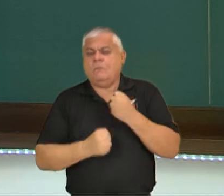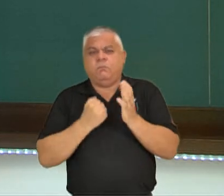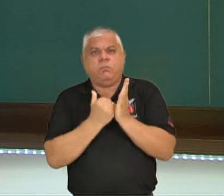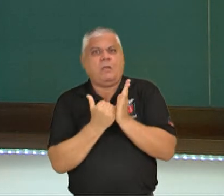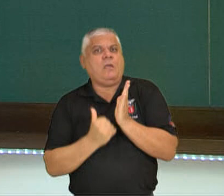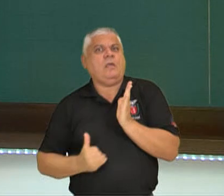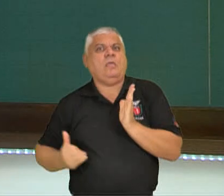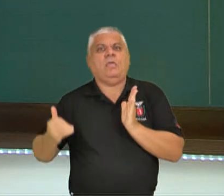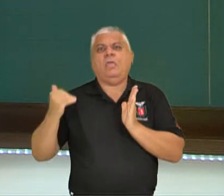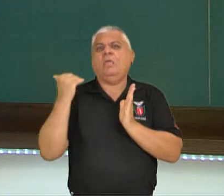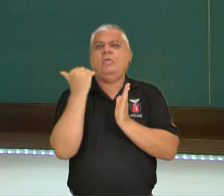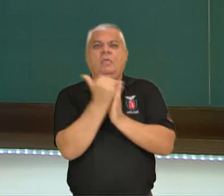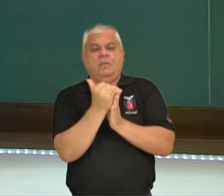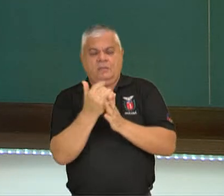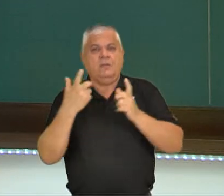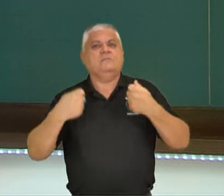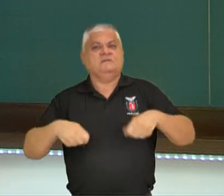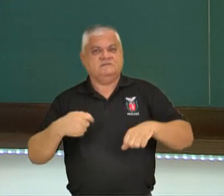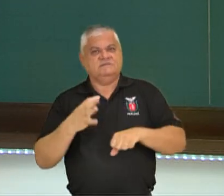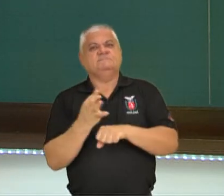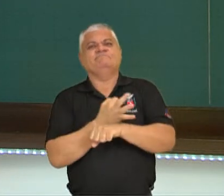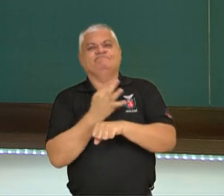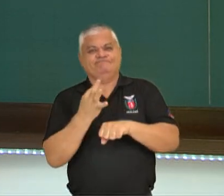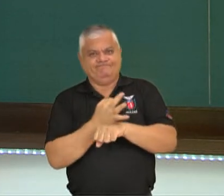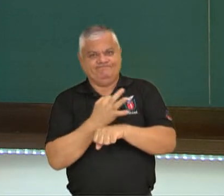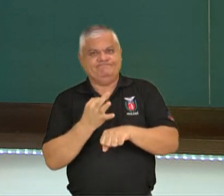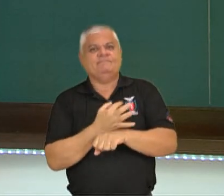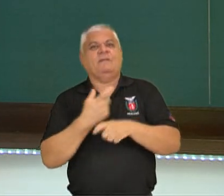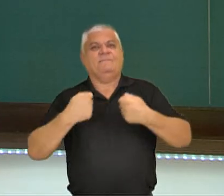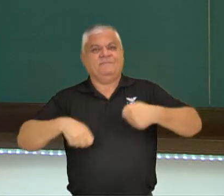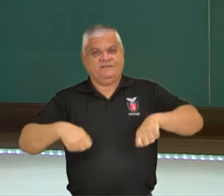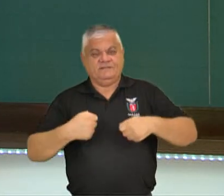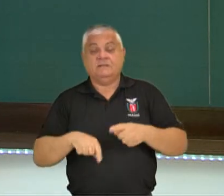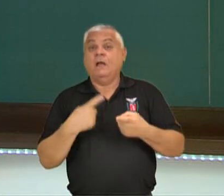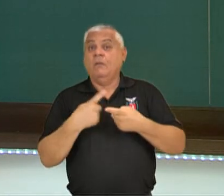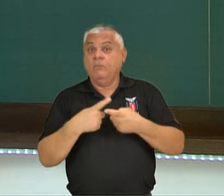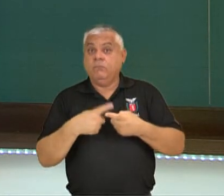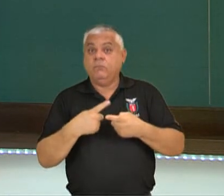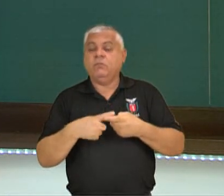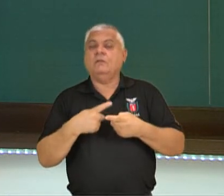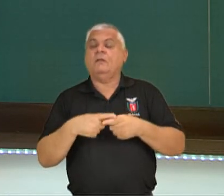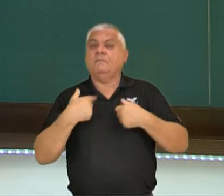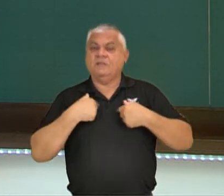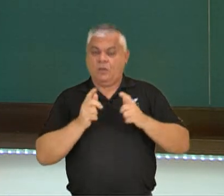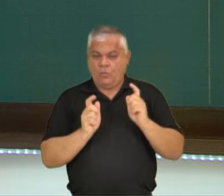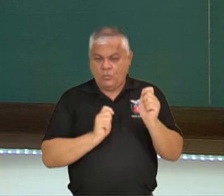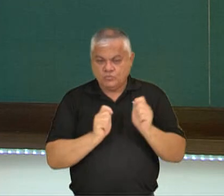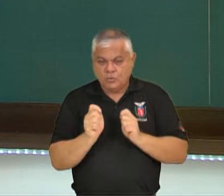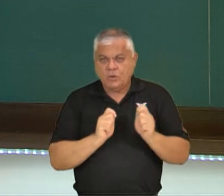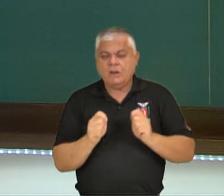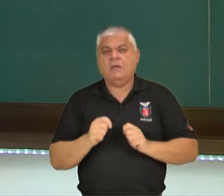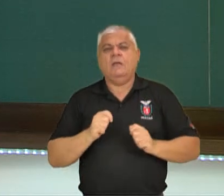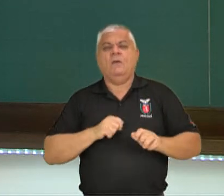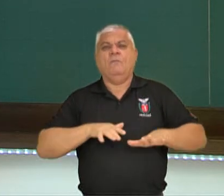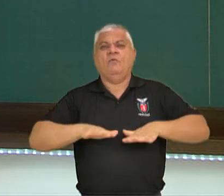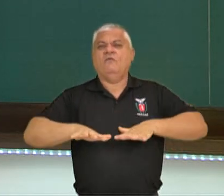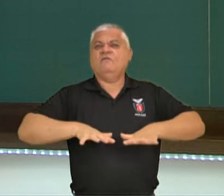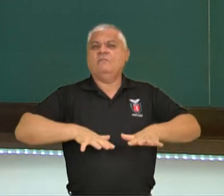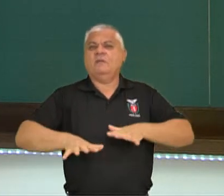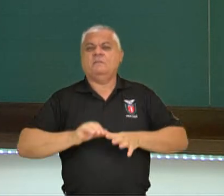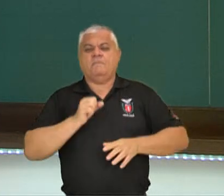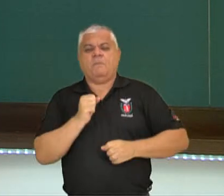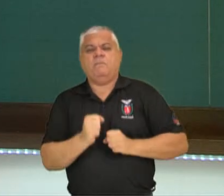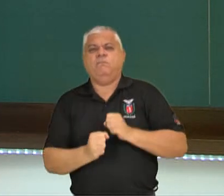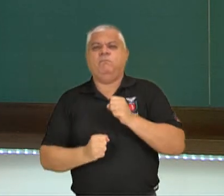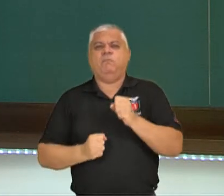tem que ter uma grande resistência, porque você vai ter que manter esse movimento da corrida